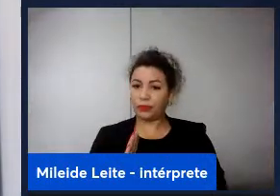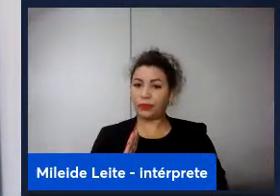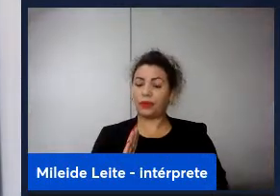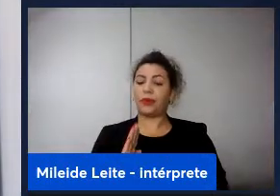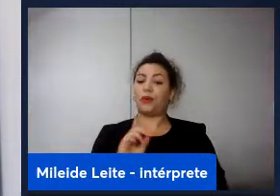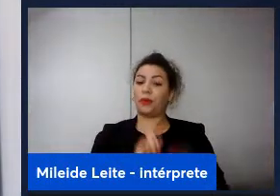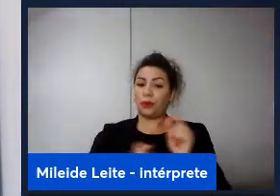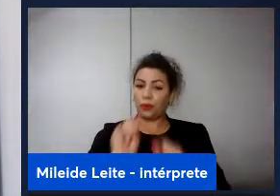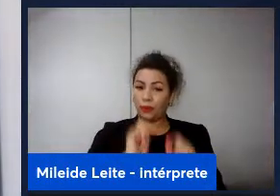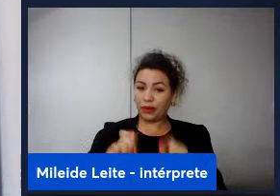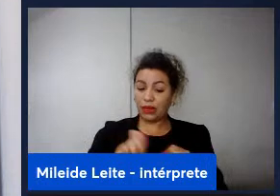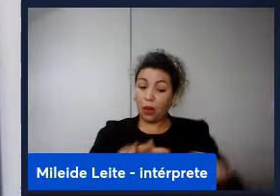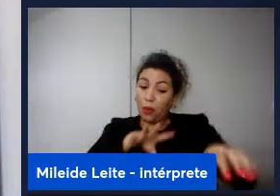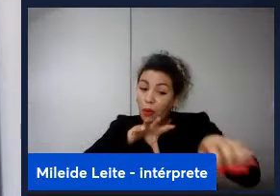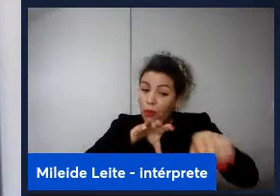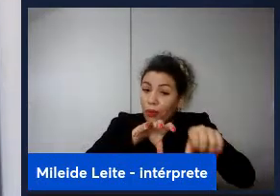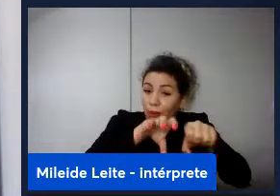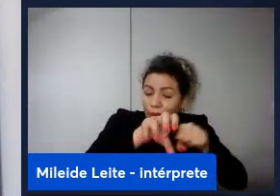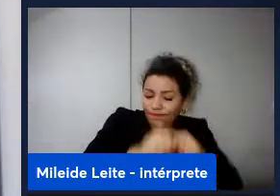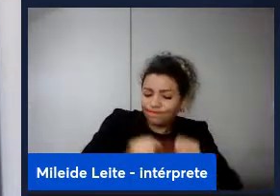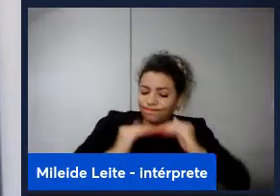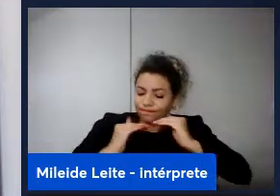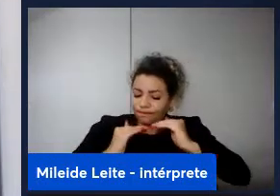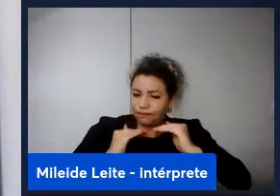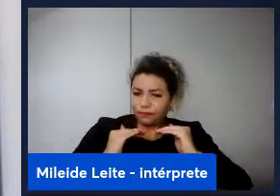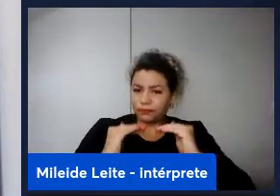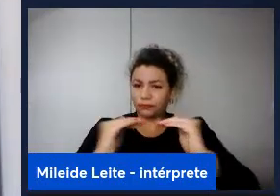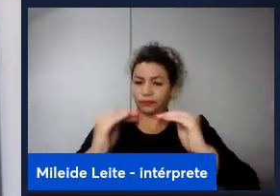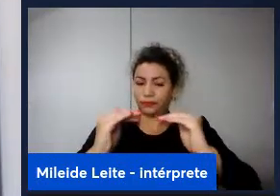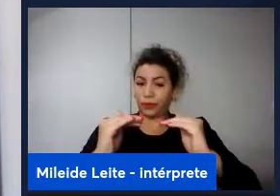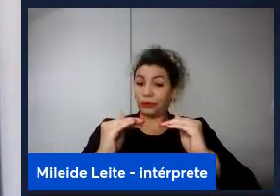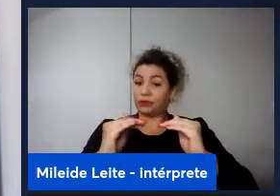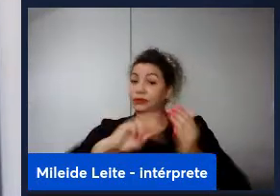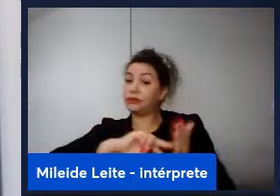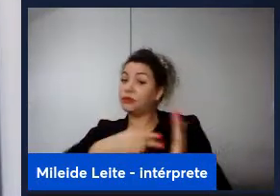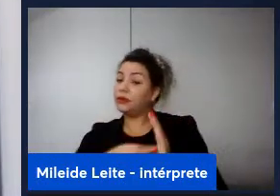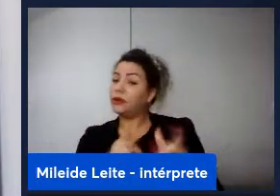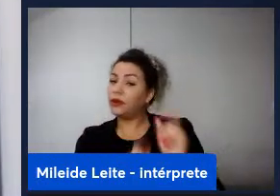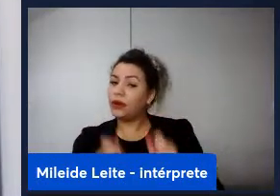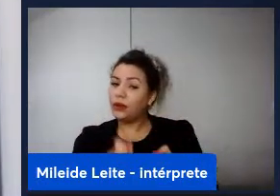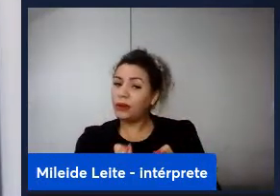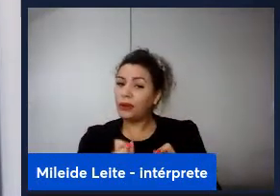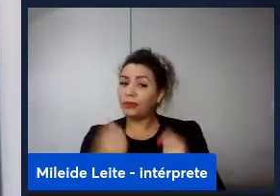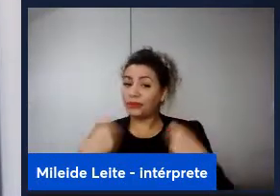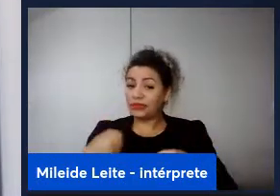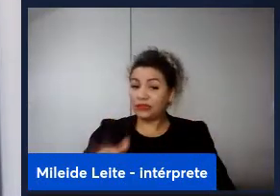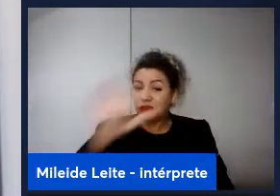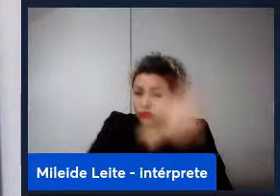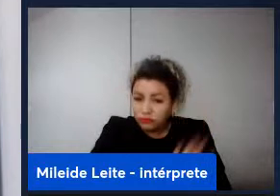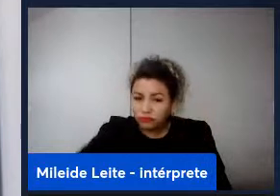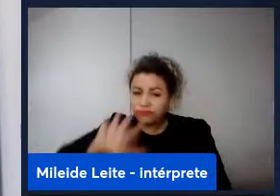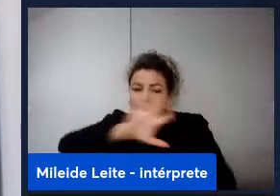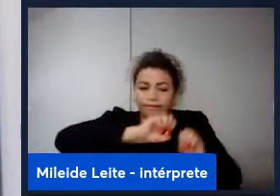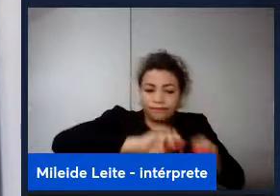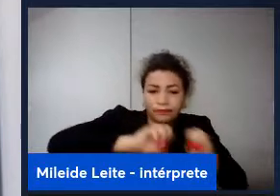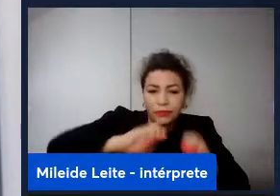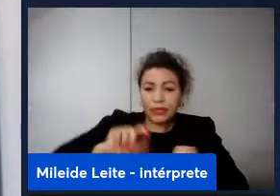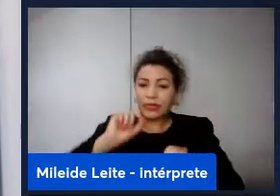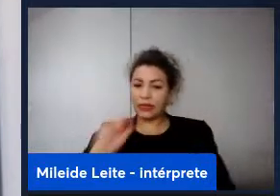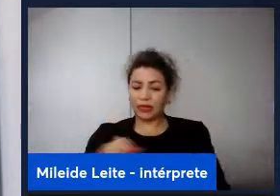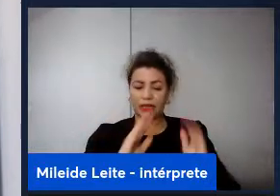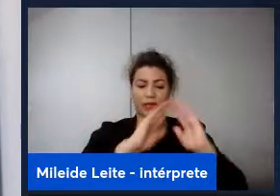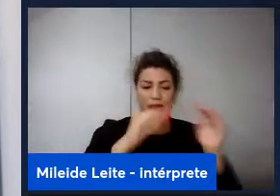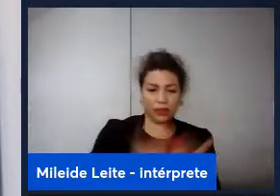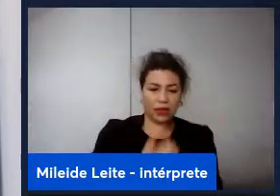é uma formação mais equânime, ou seja, um cenário educacional em que escolares